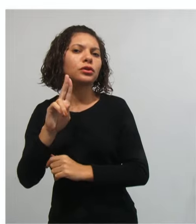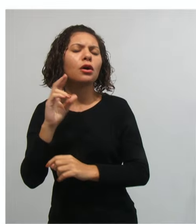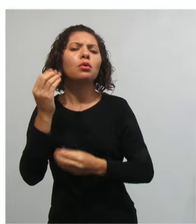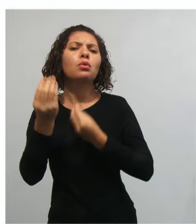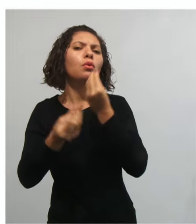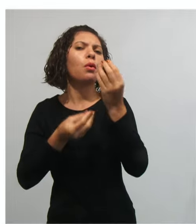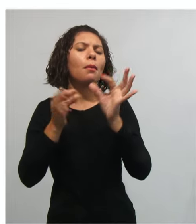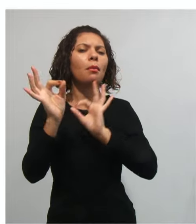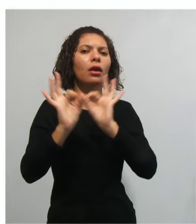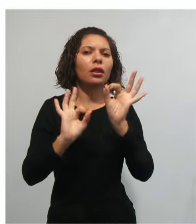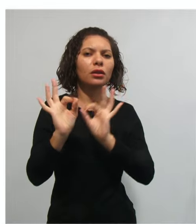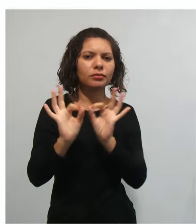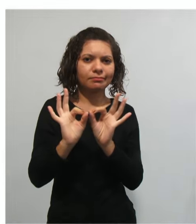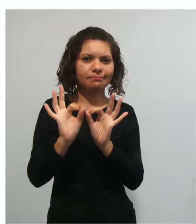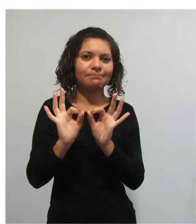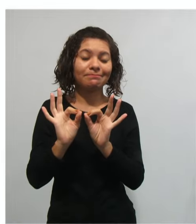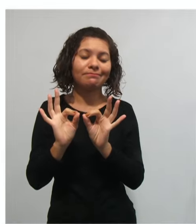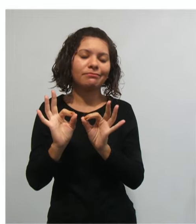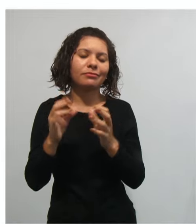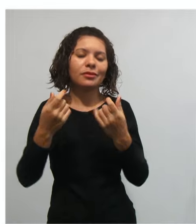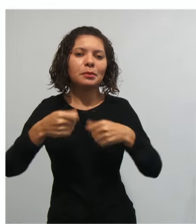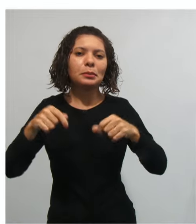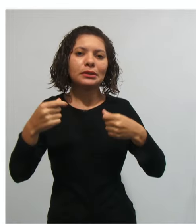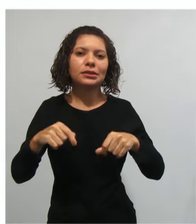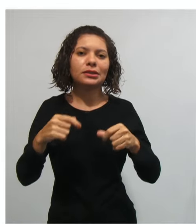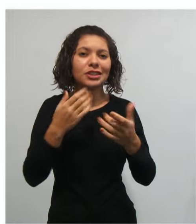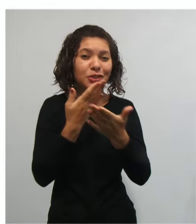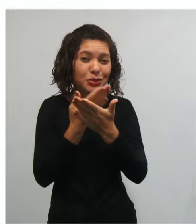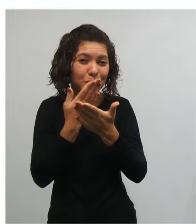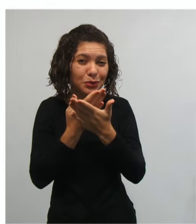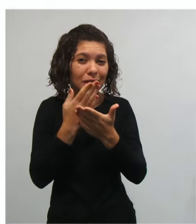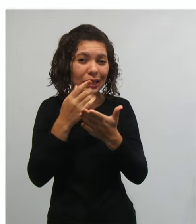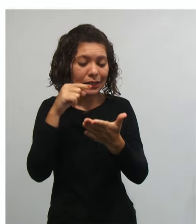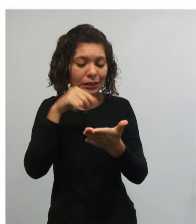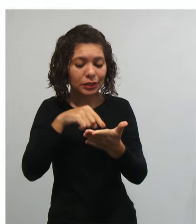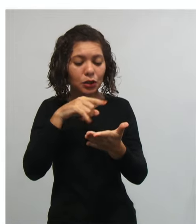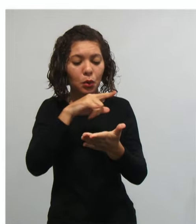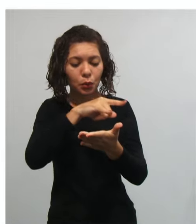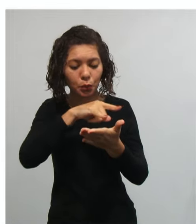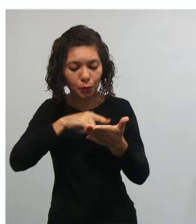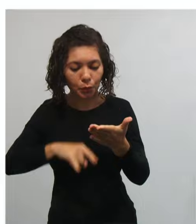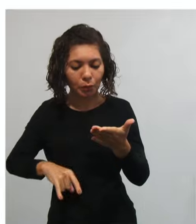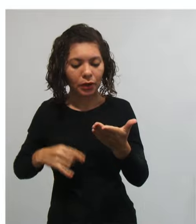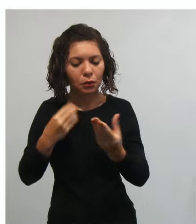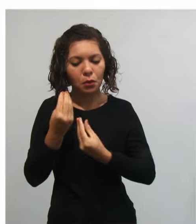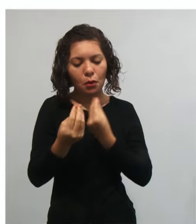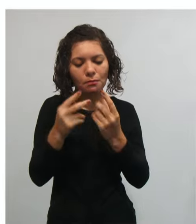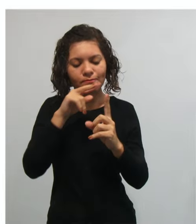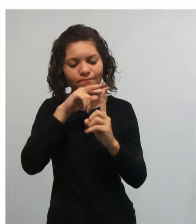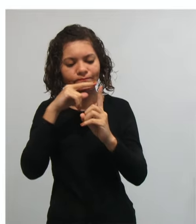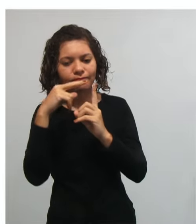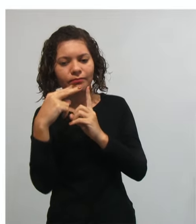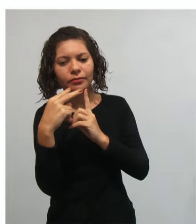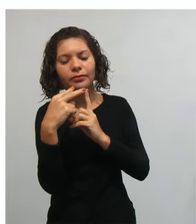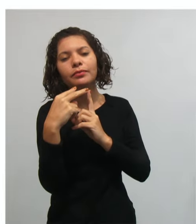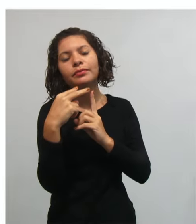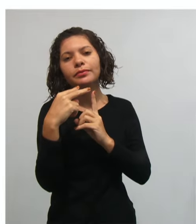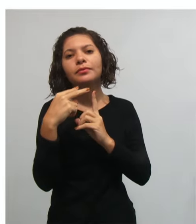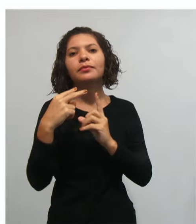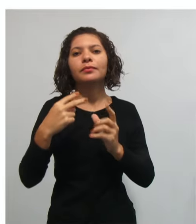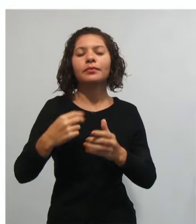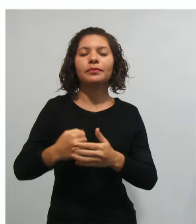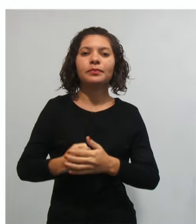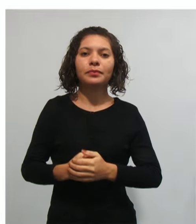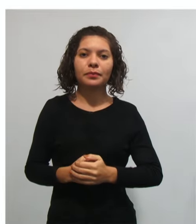as competências como que se trabalha competência e habilidade como que se planeja a partir de competências então estudar a bncc